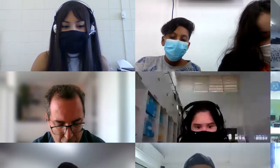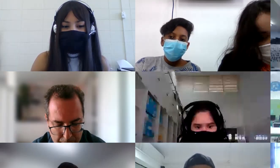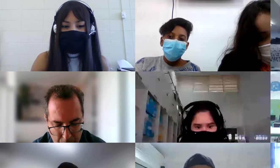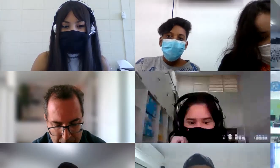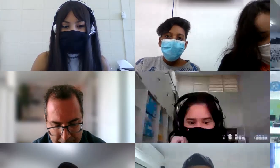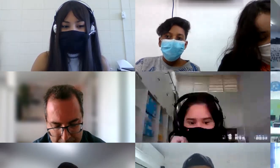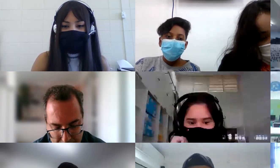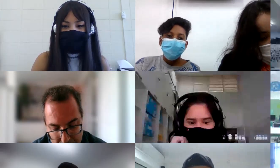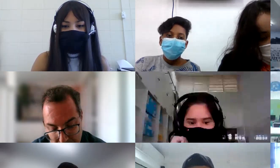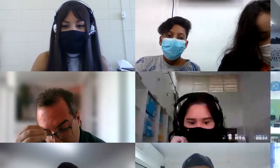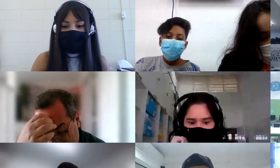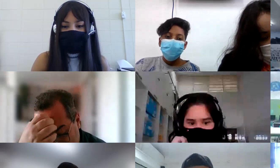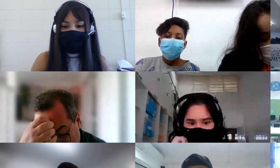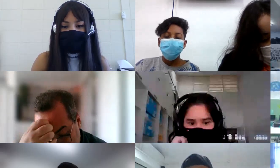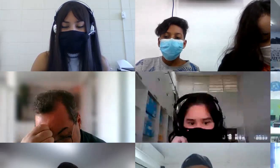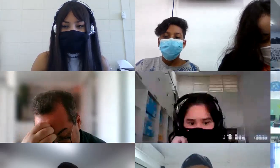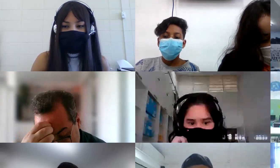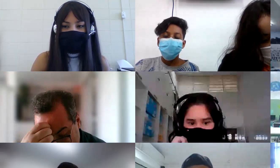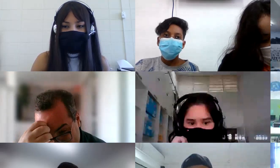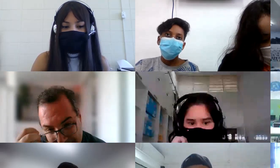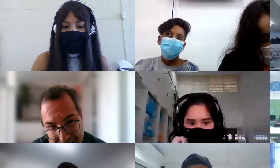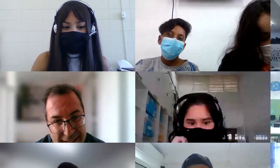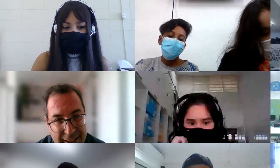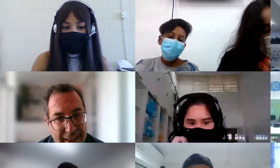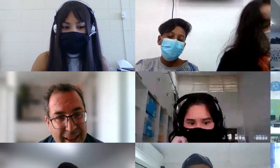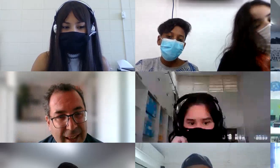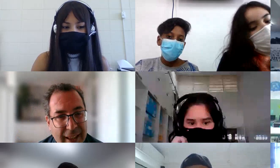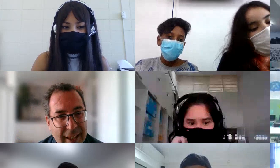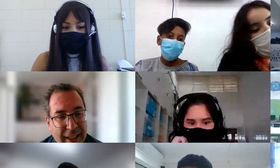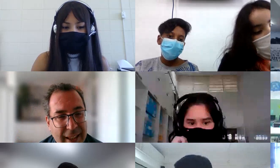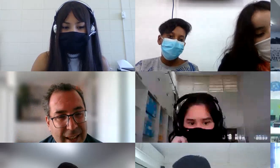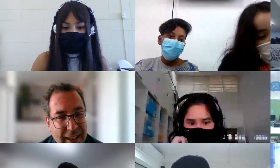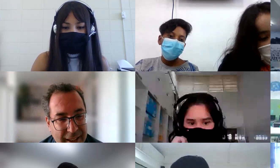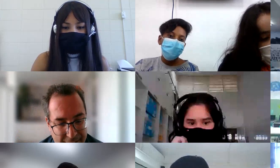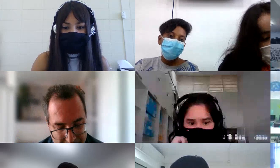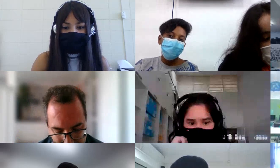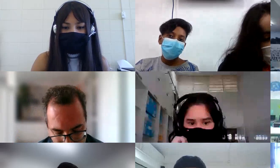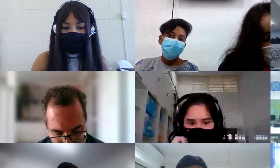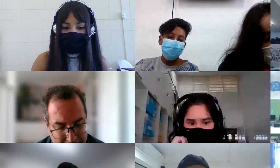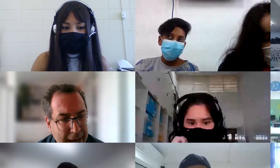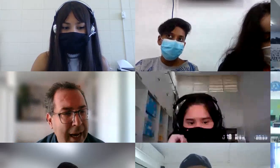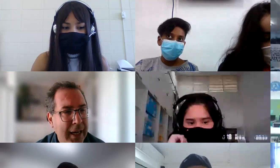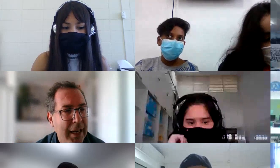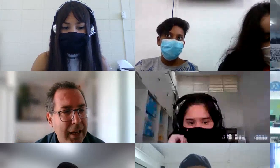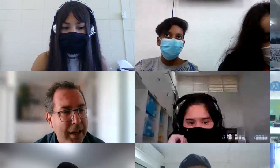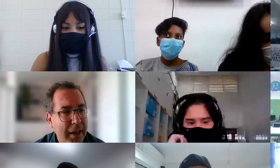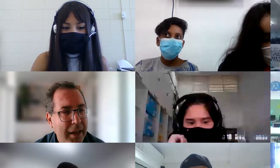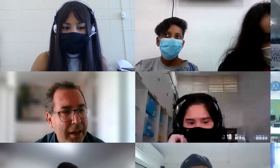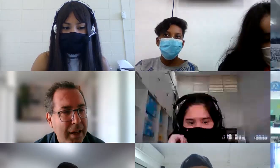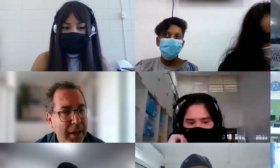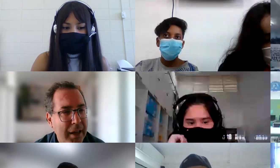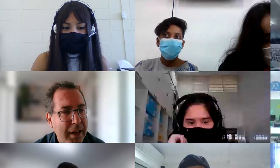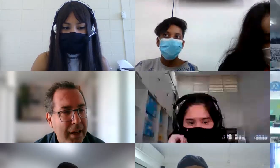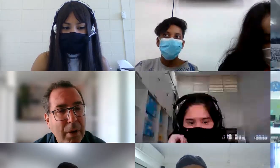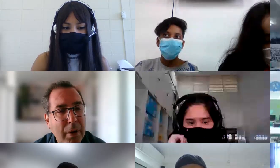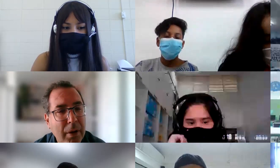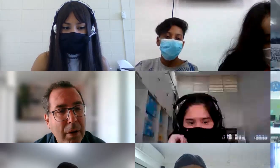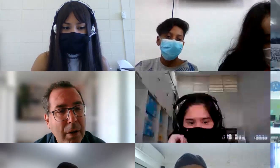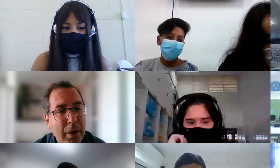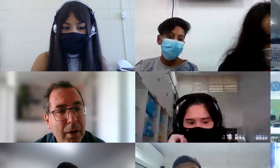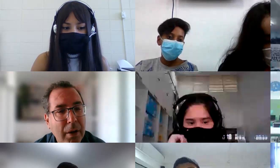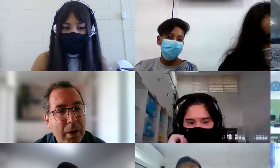O que você achou, Bruno? Oh, diz, Miguel. Foi bem legal. Foi bem explicativo, foi